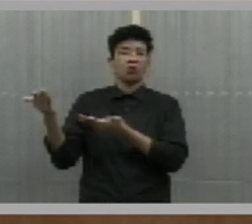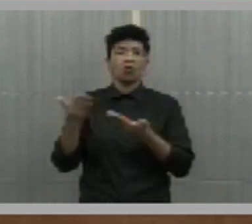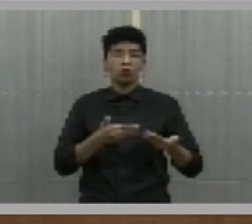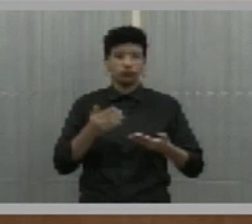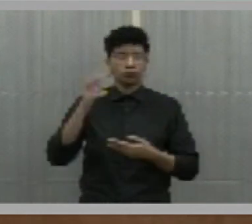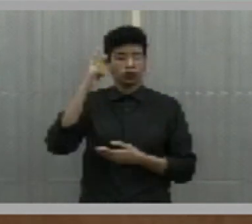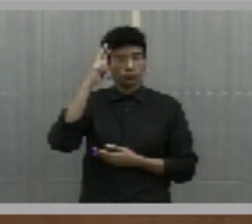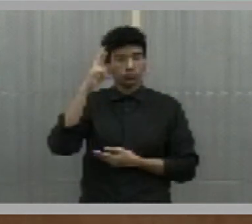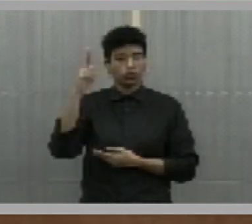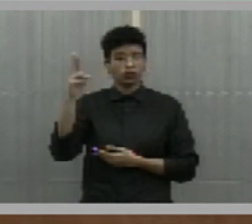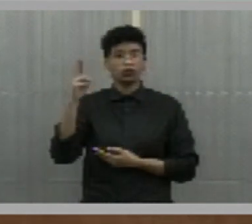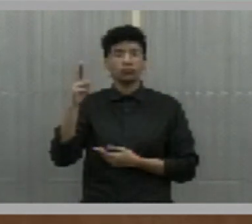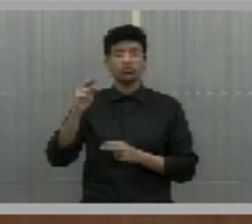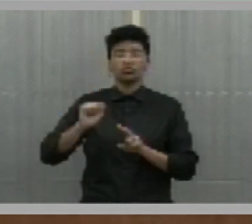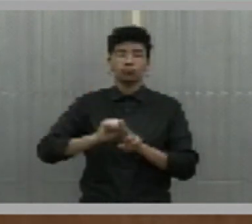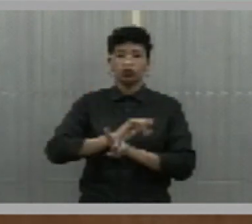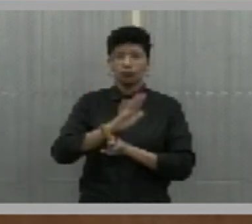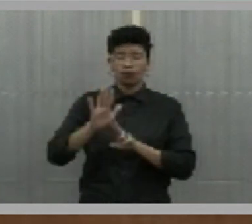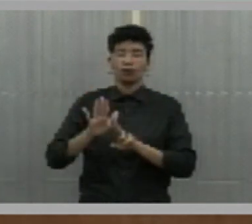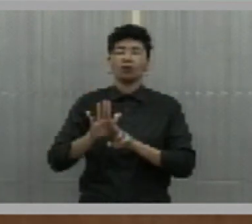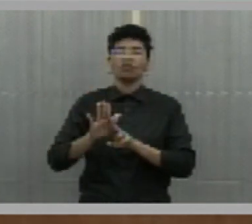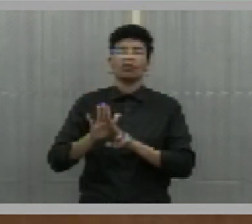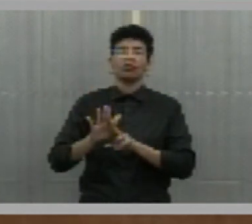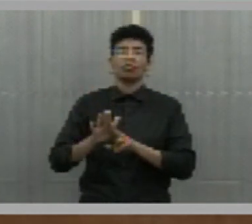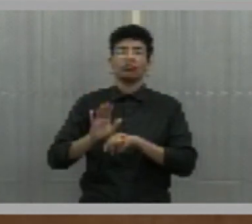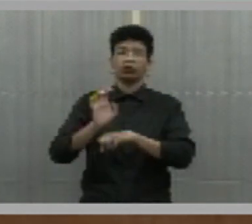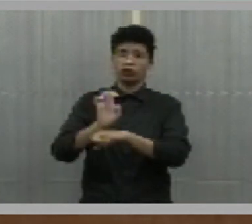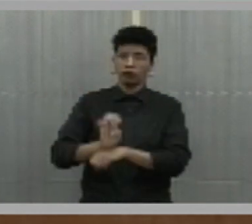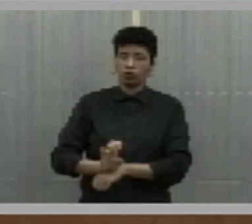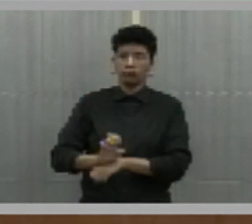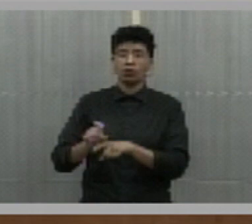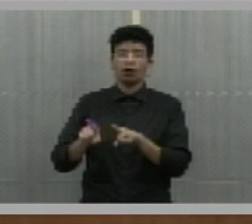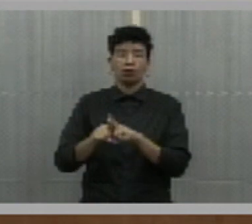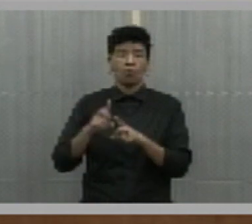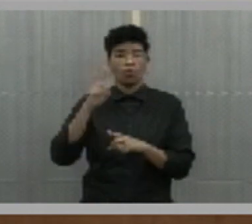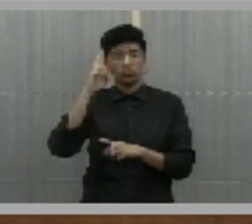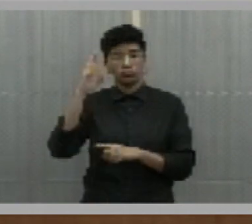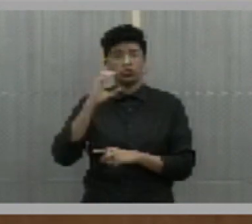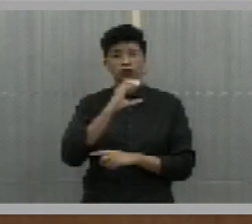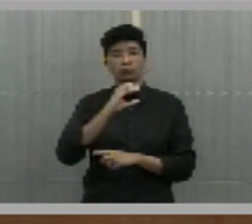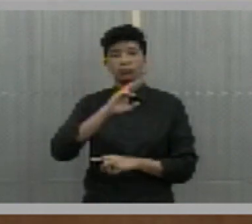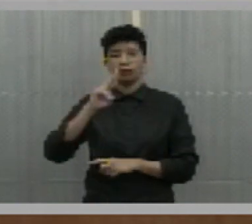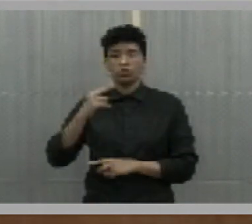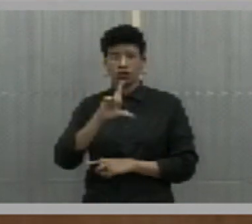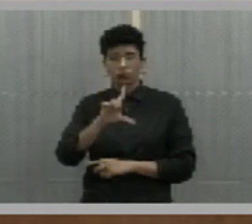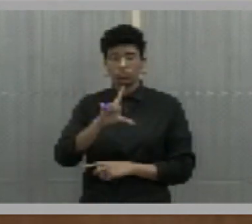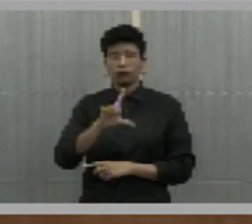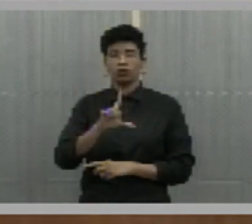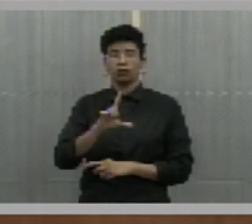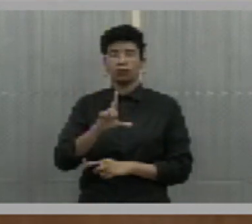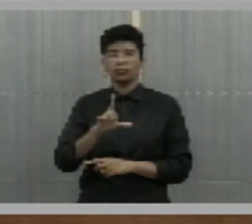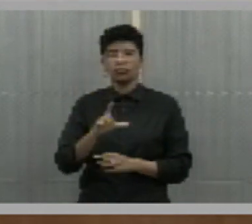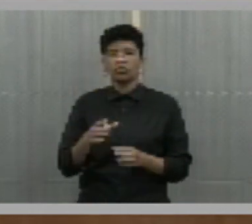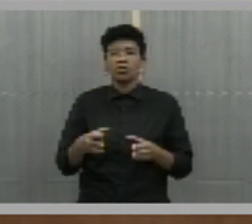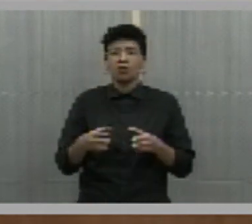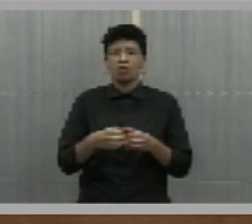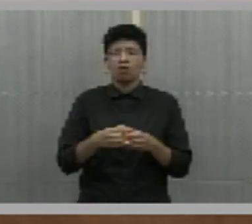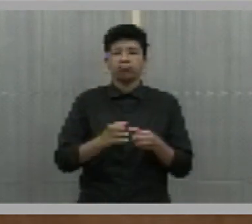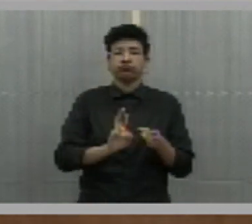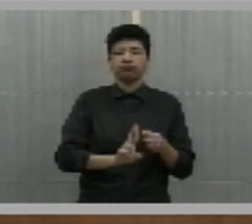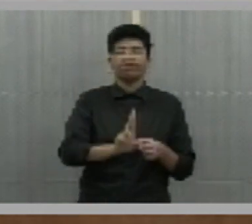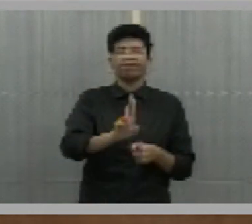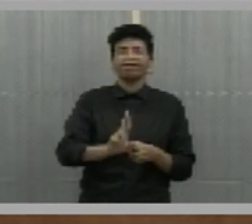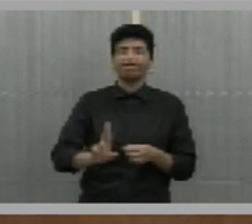reitores das universidades federal, estadual e direção do CCHL e dos